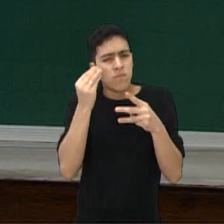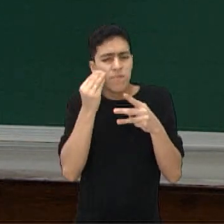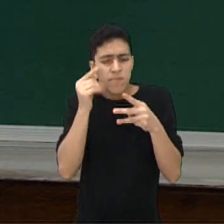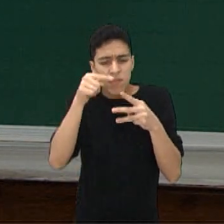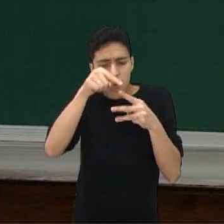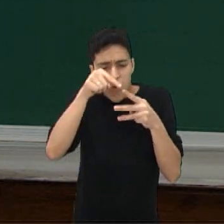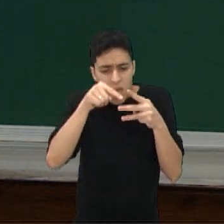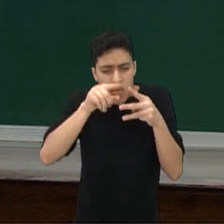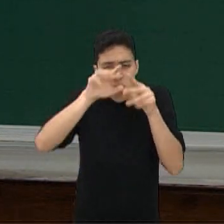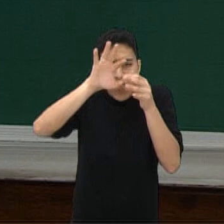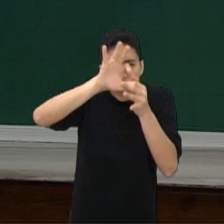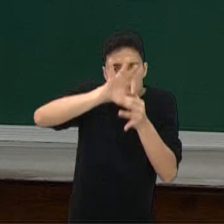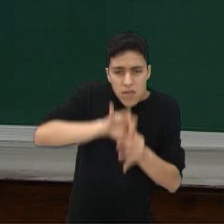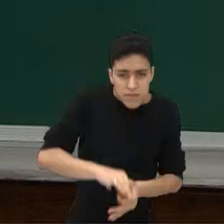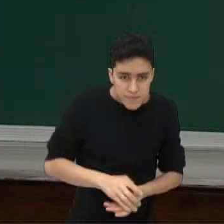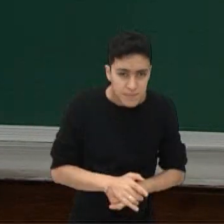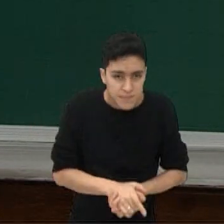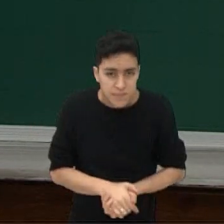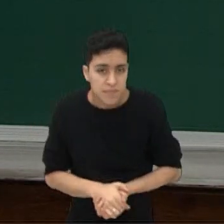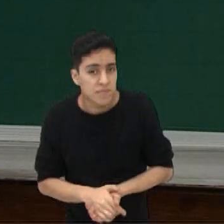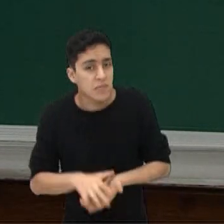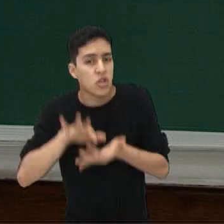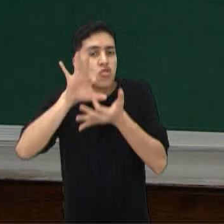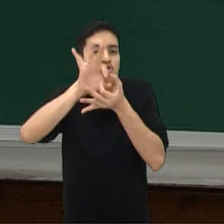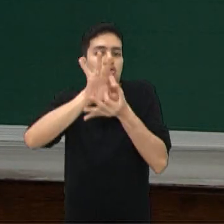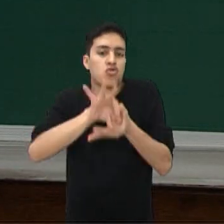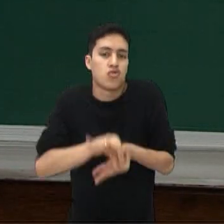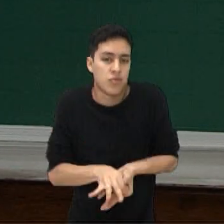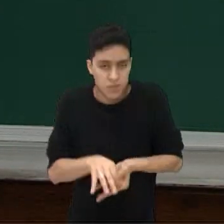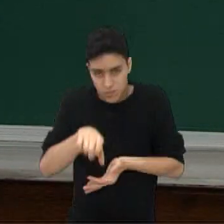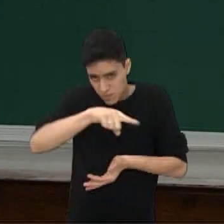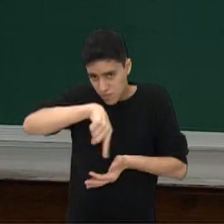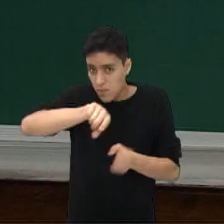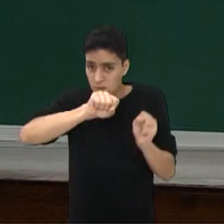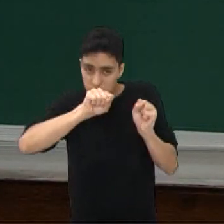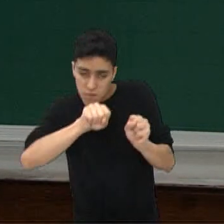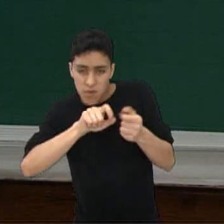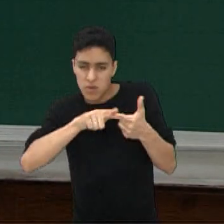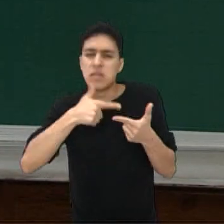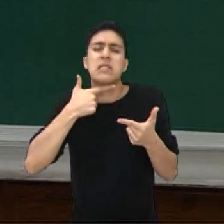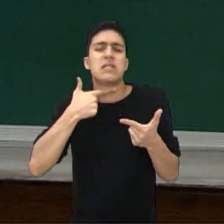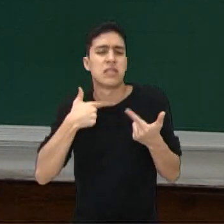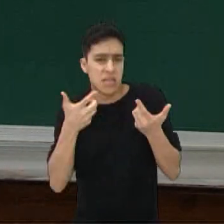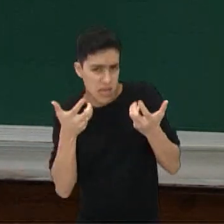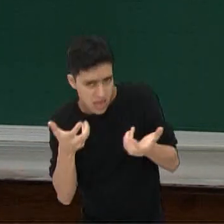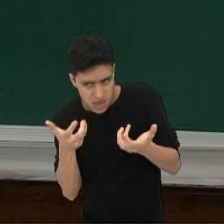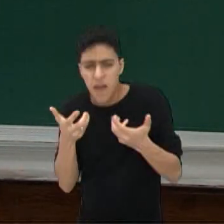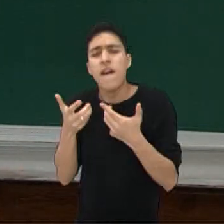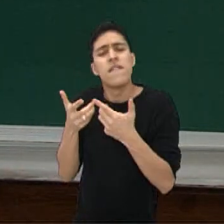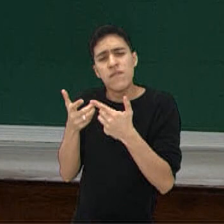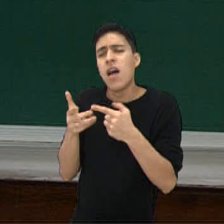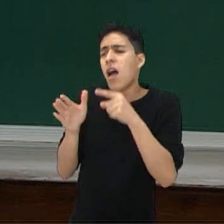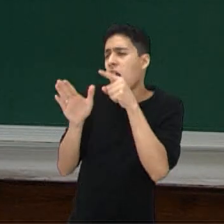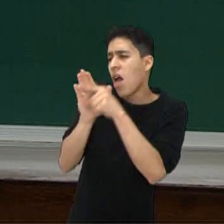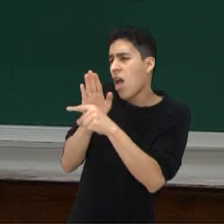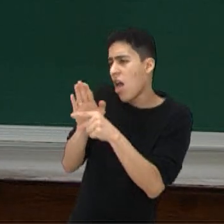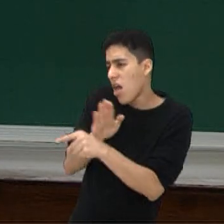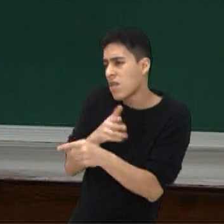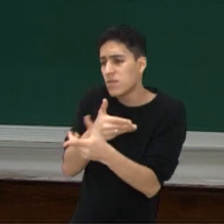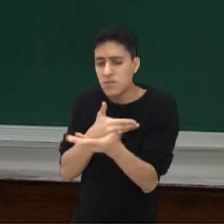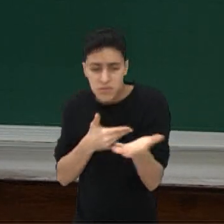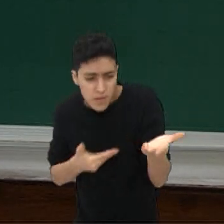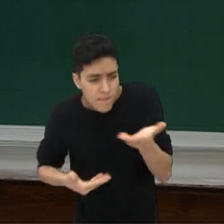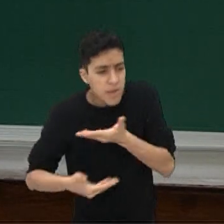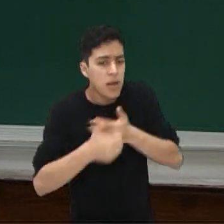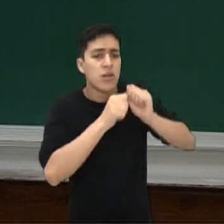tá? Caso deseje e possa, faça a entrevista de fato e compartilhe com os colegas. Essa seria uma atividade